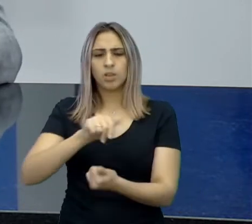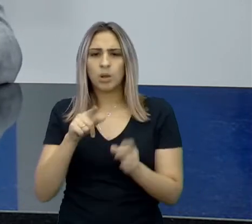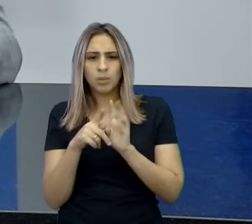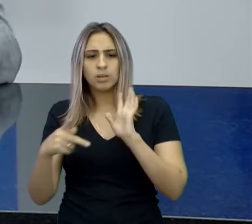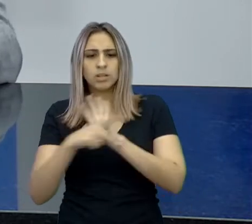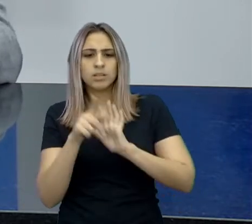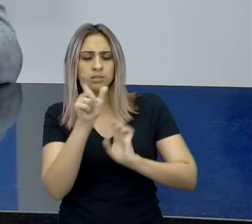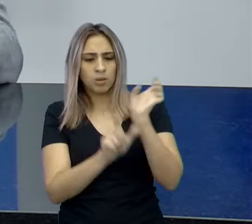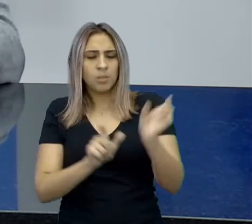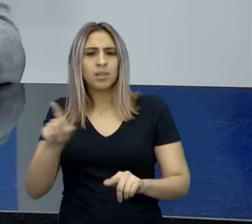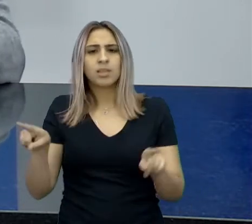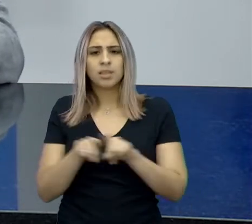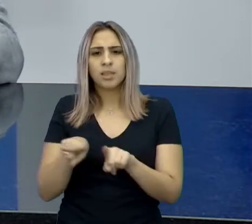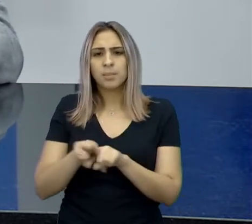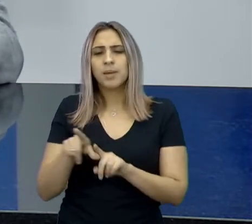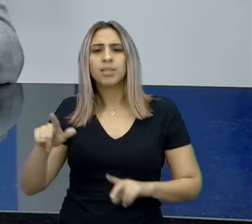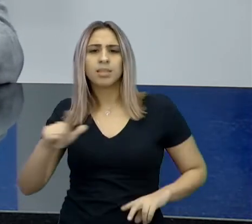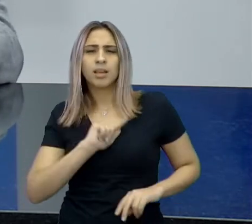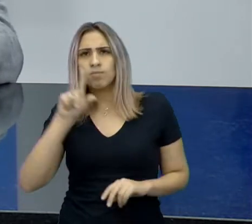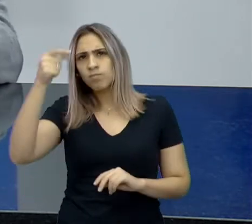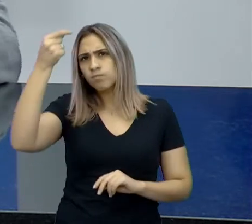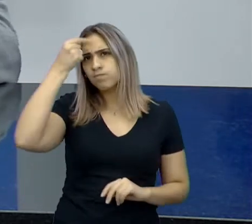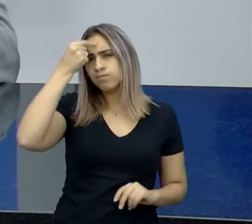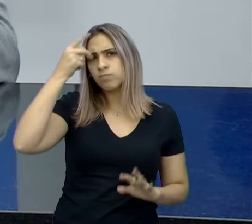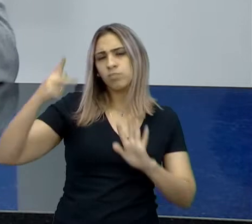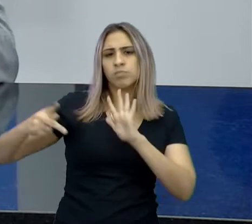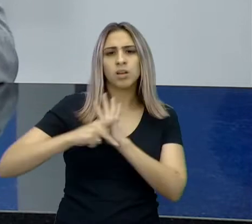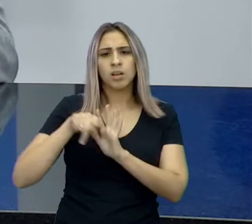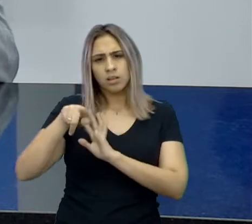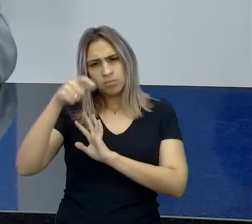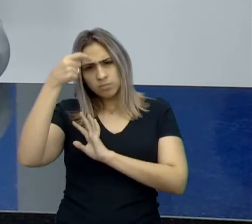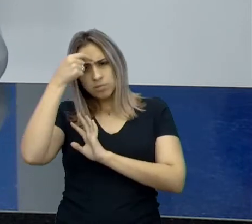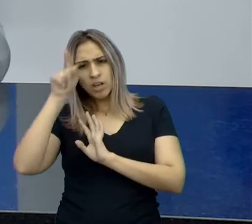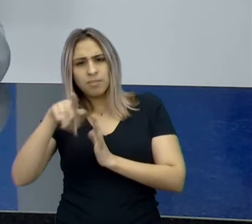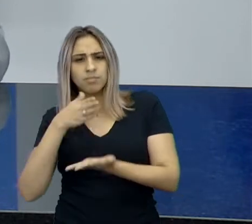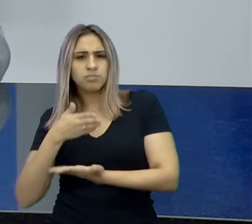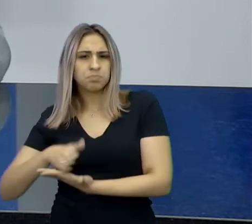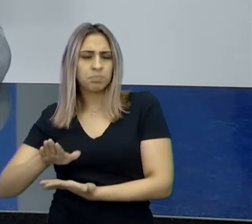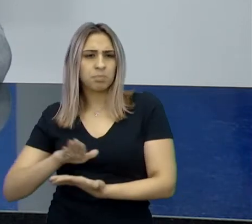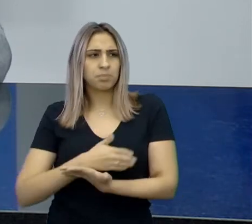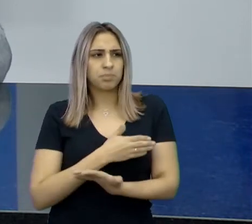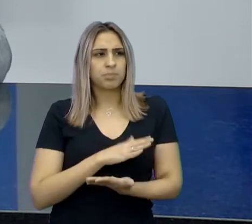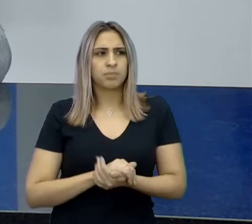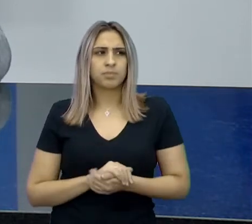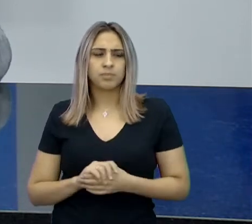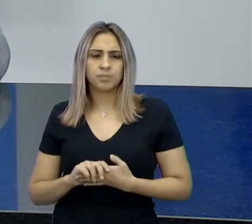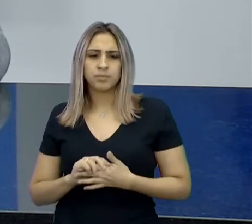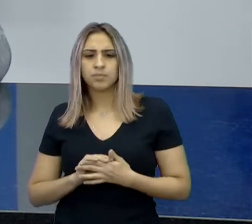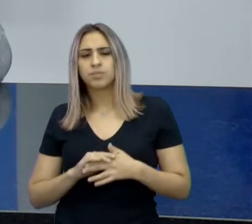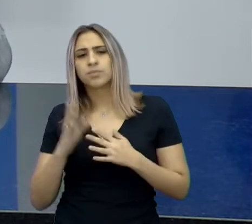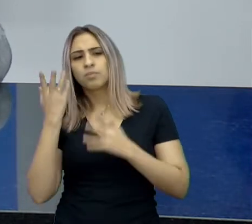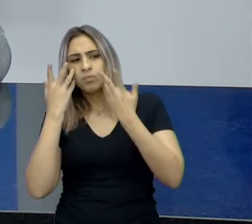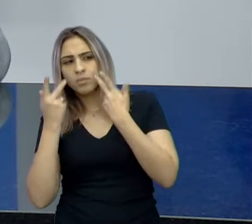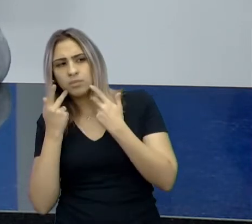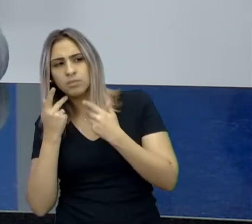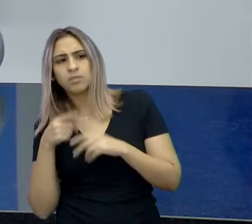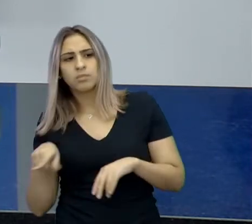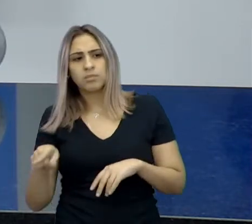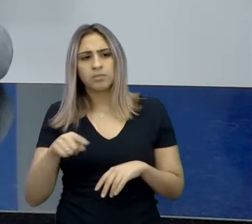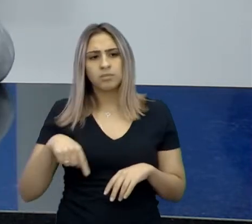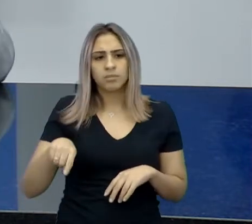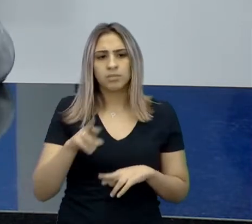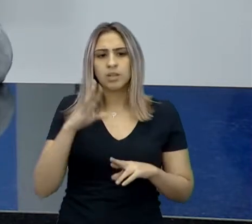os seres humanos também têm essa noção, tá? Só que essa noção ela já é dividida. Então, os animais,